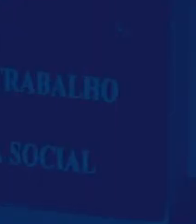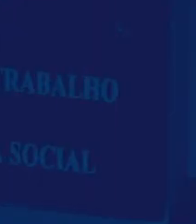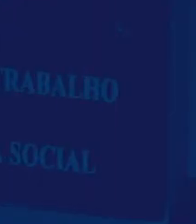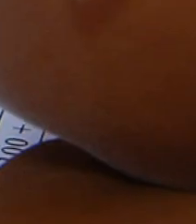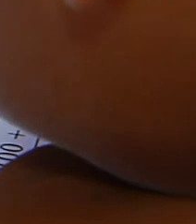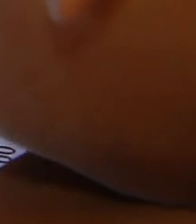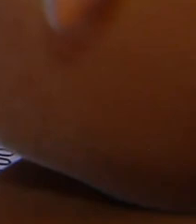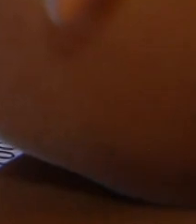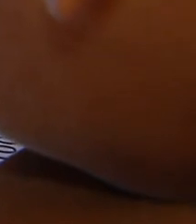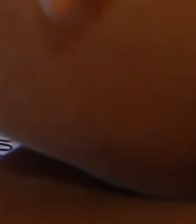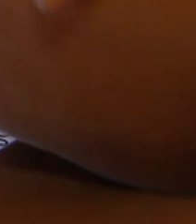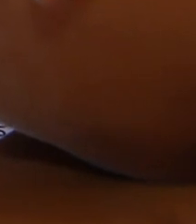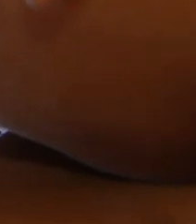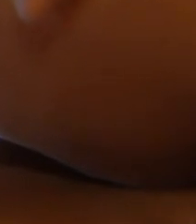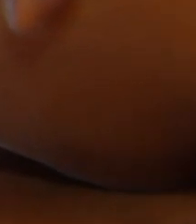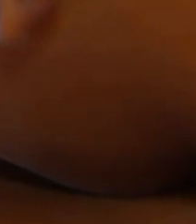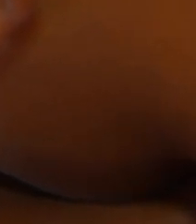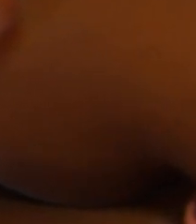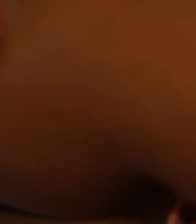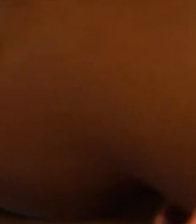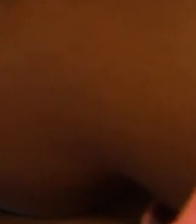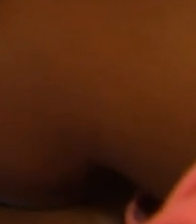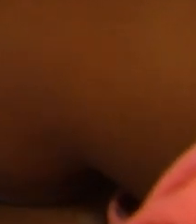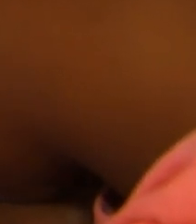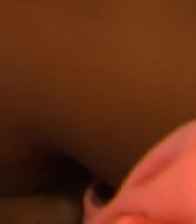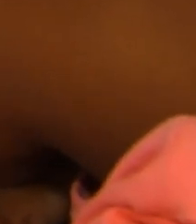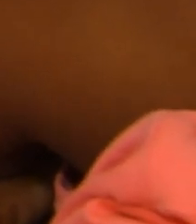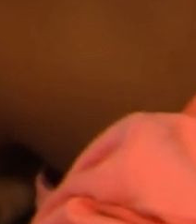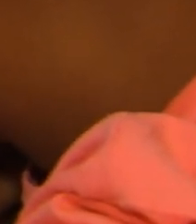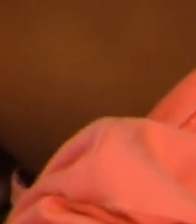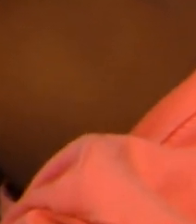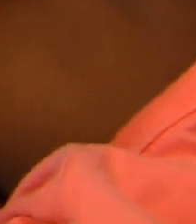há 24 dias